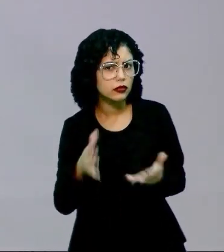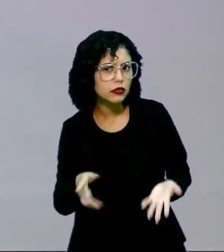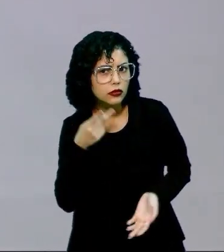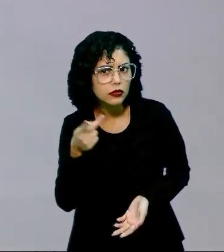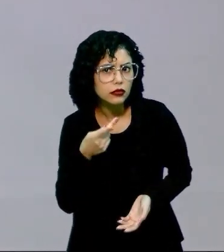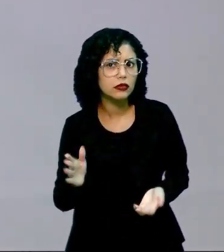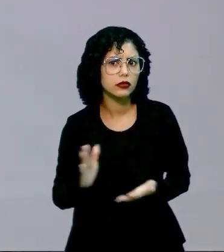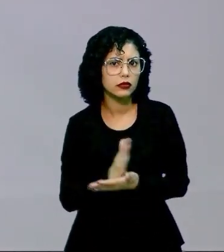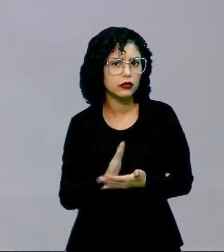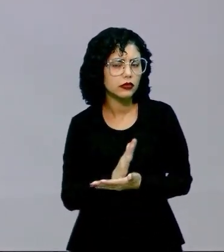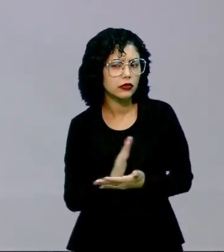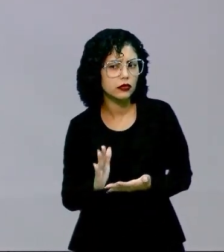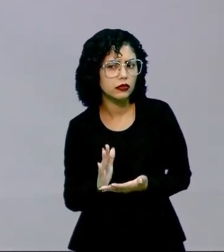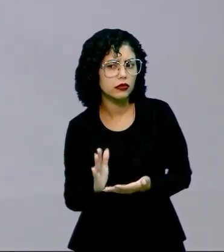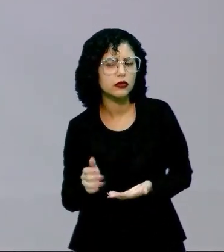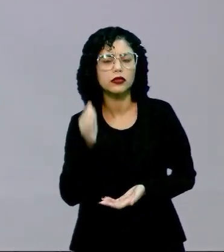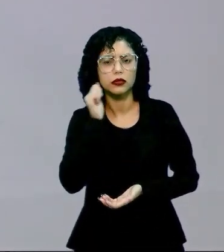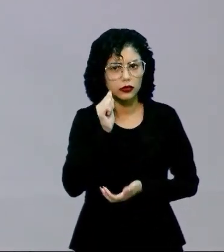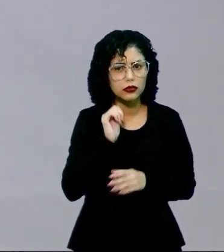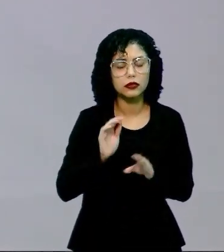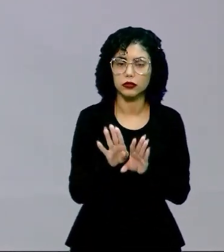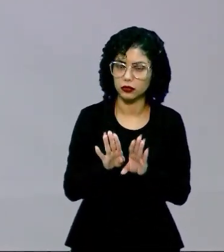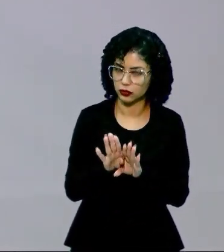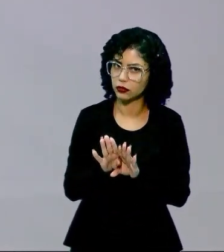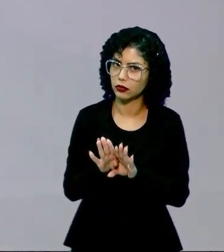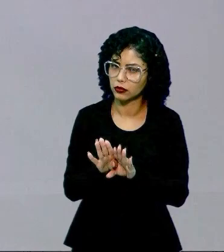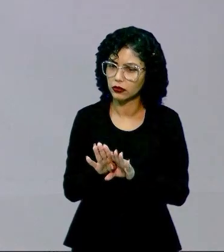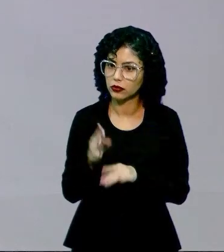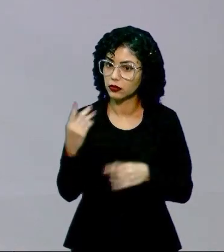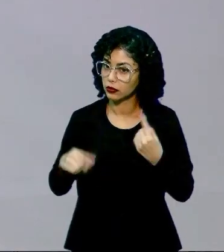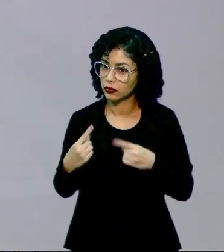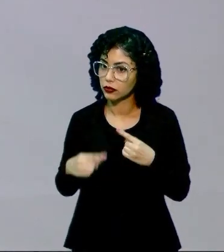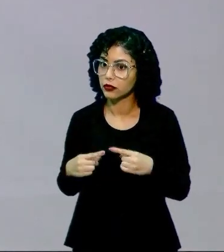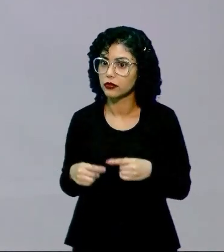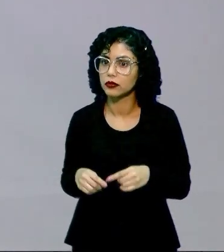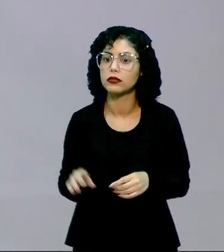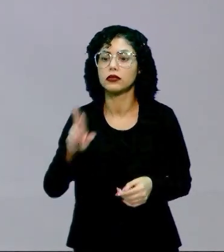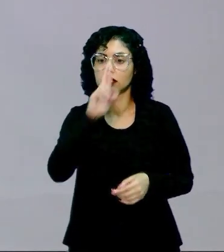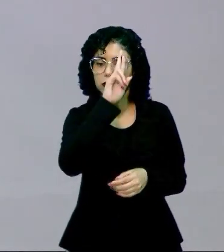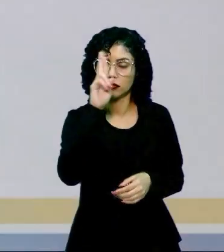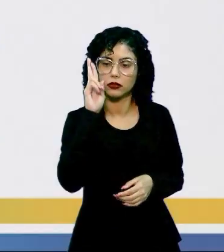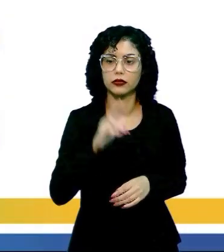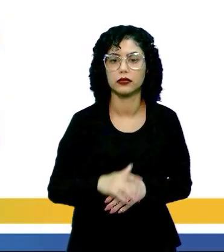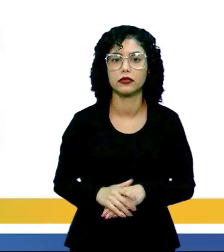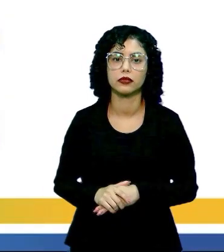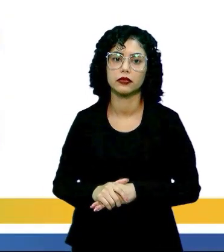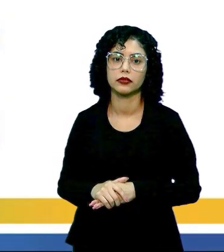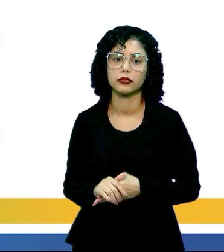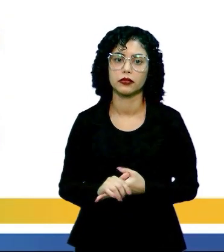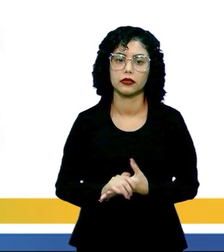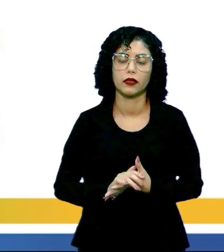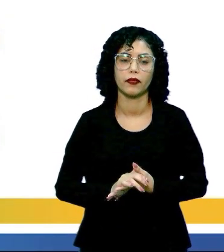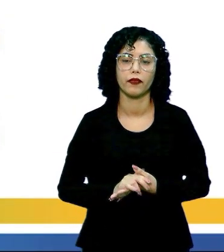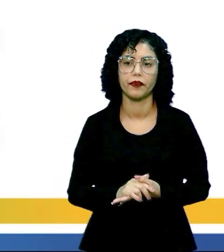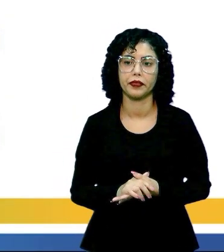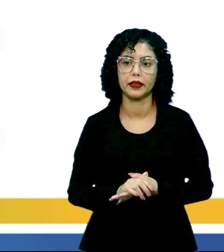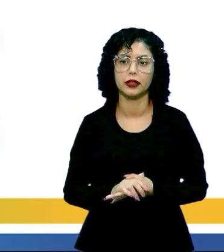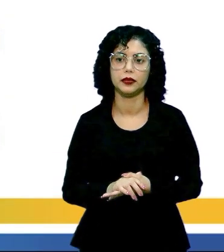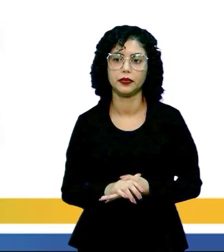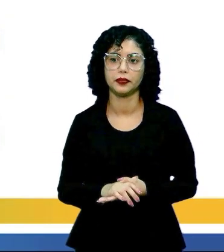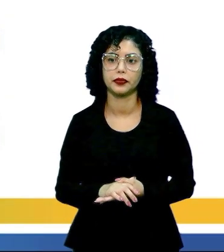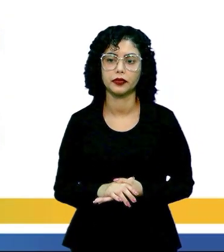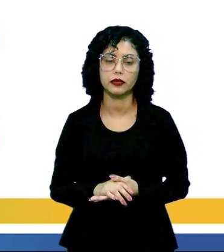falei das mulheres para vocês? Será que as mulheres também tinham participação política na história romana? Vamos